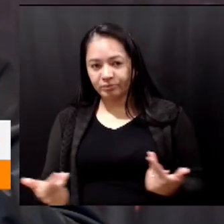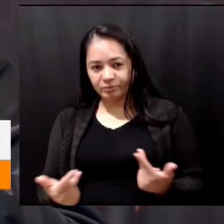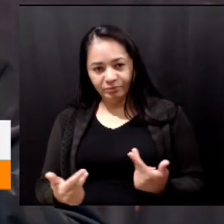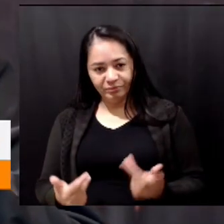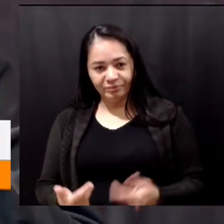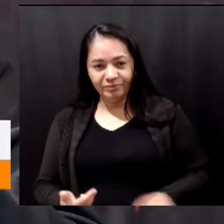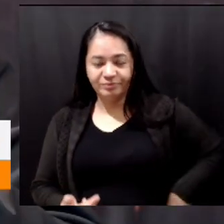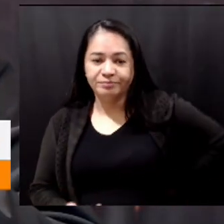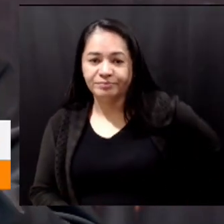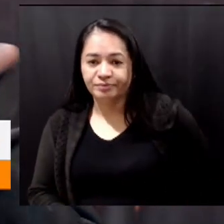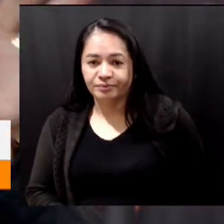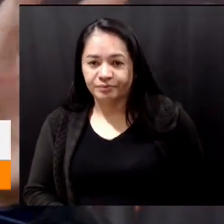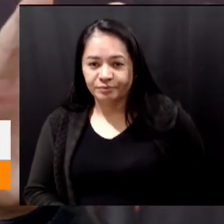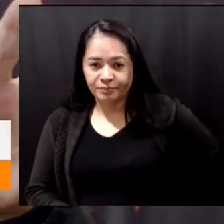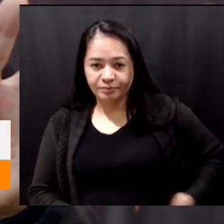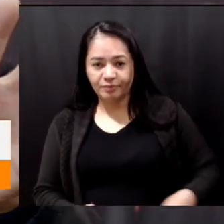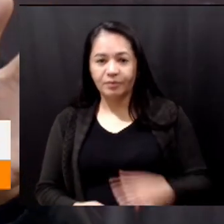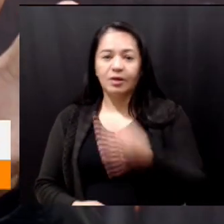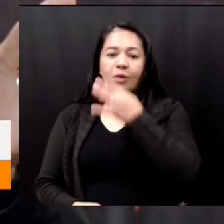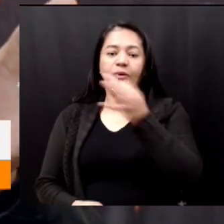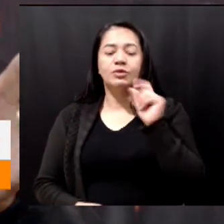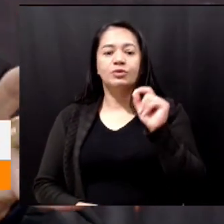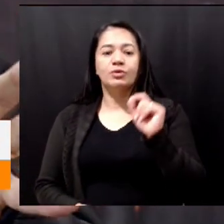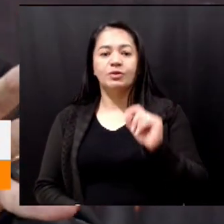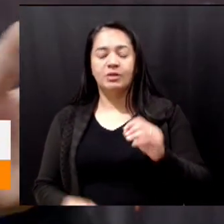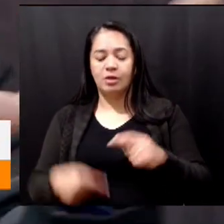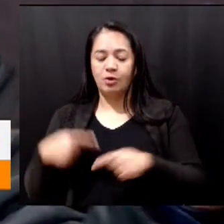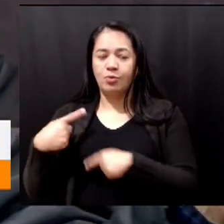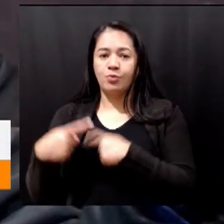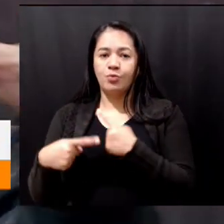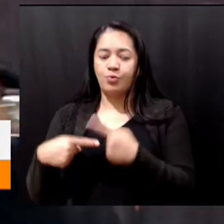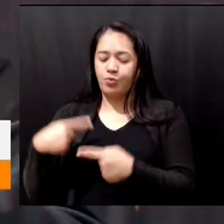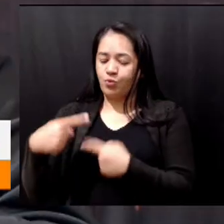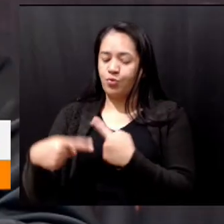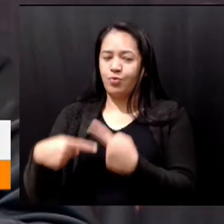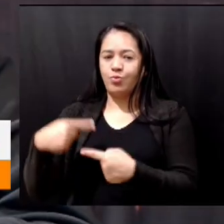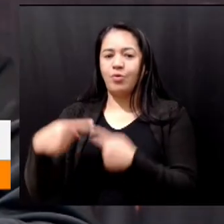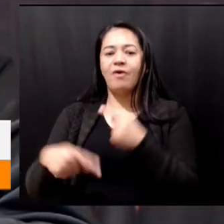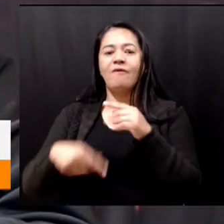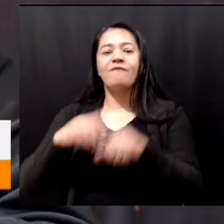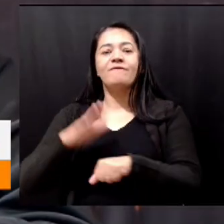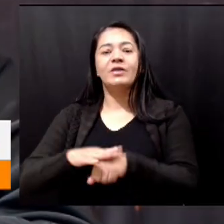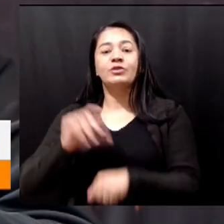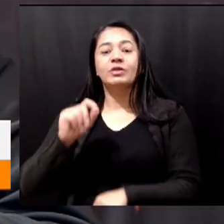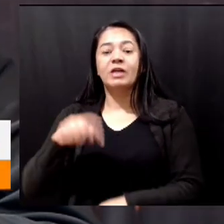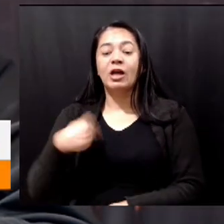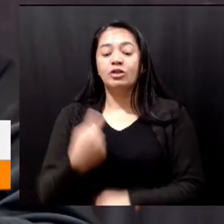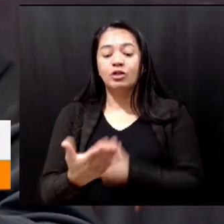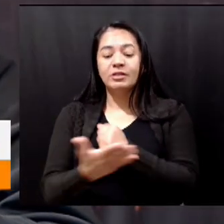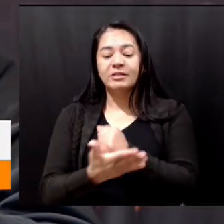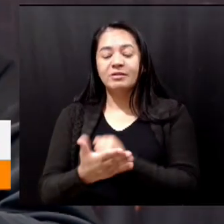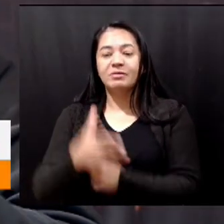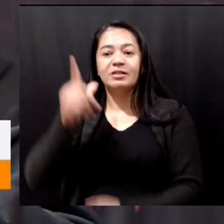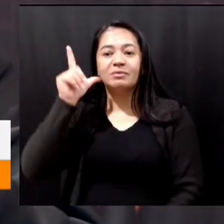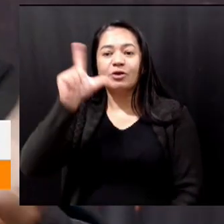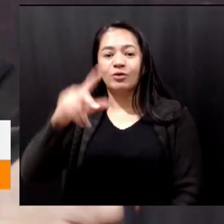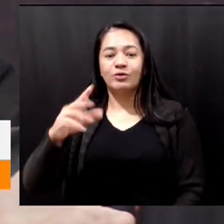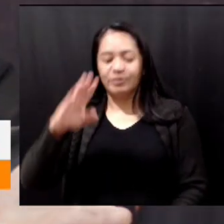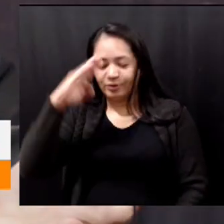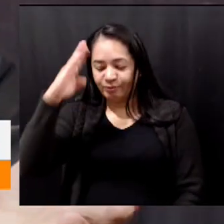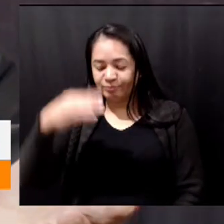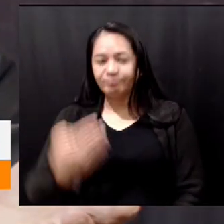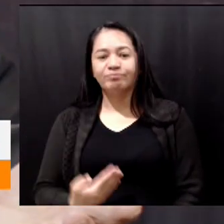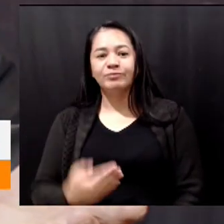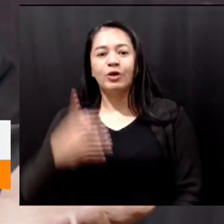eu acho que esse ciclo é um ciclo que faz o quê? É a base para a gente ter tido essa honraria que o deputado Donizete fez e a